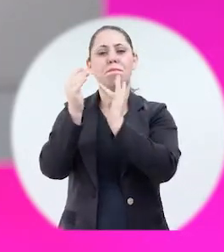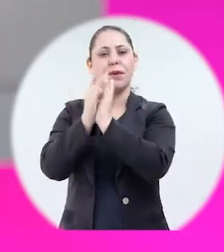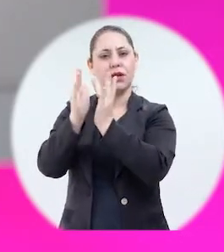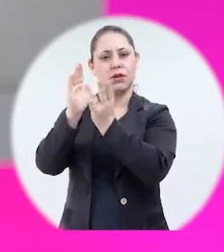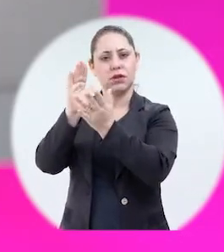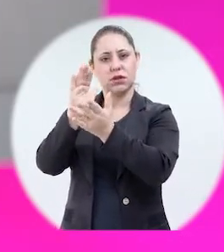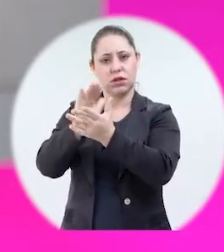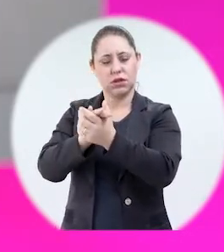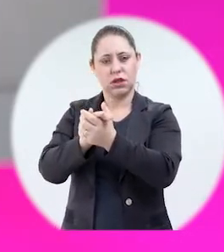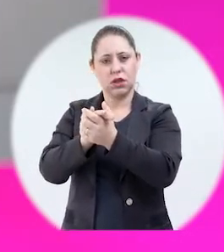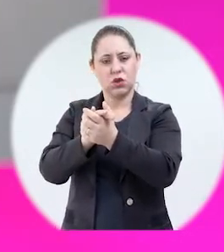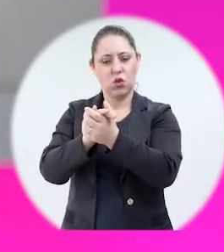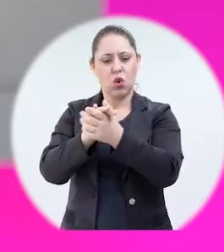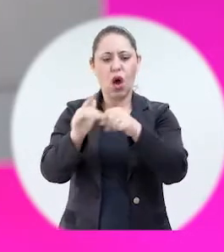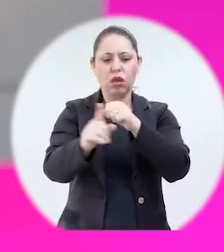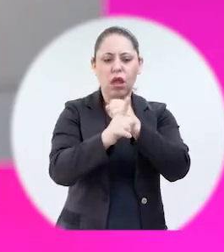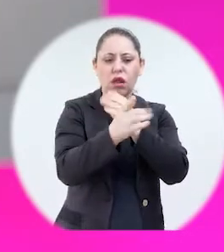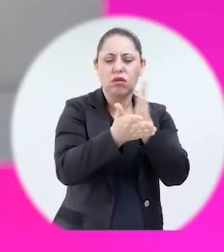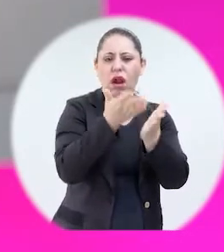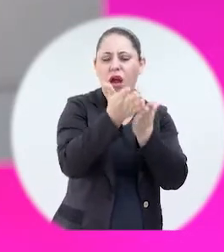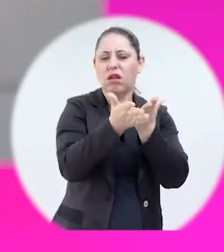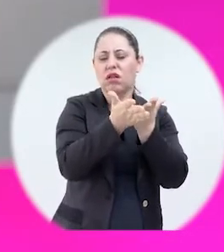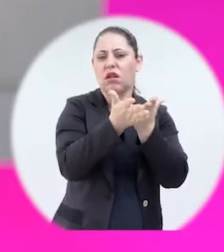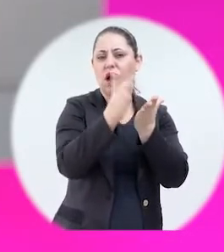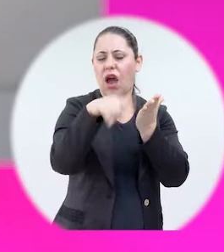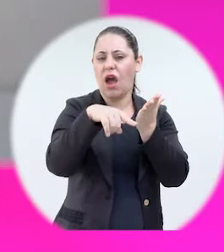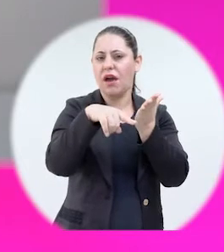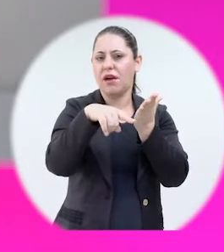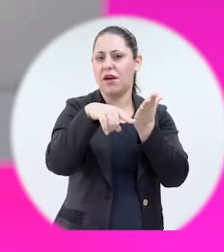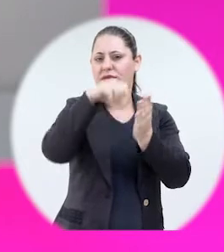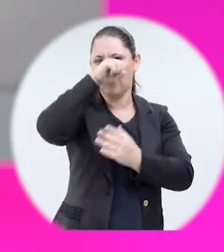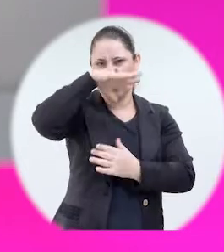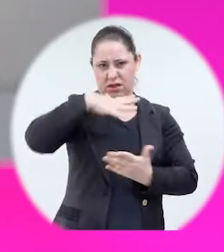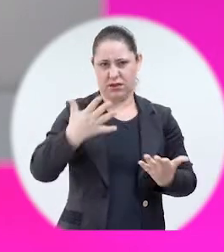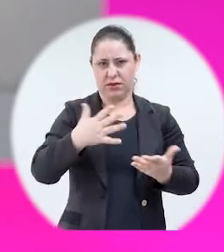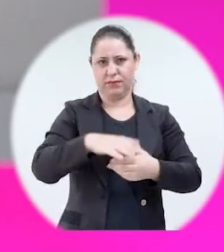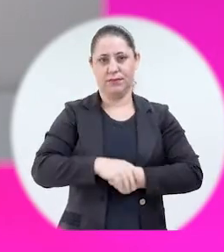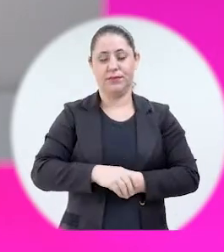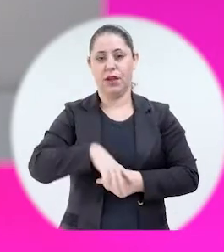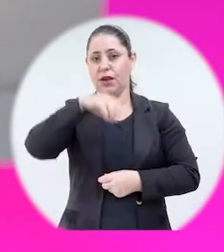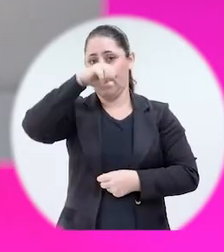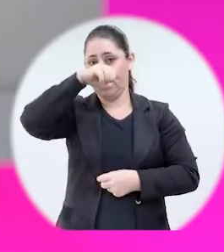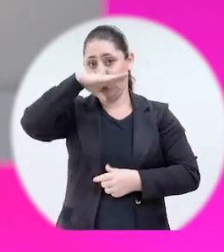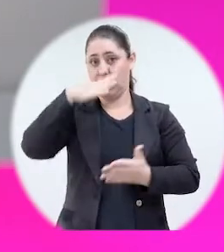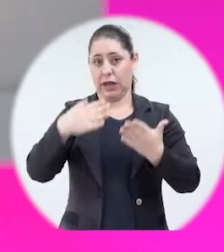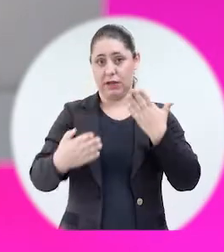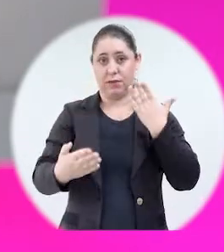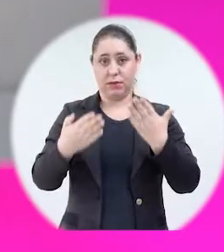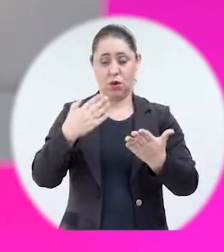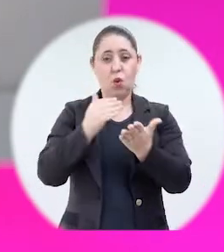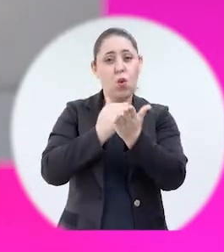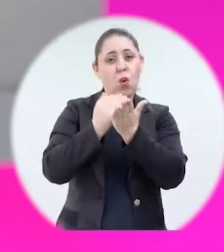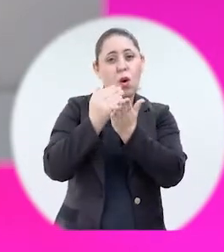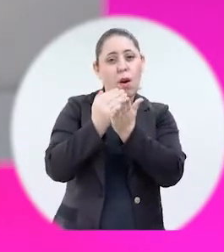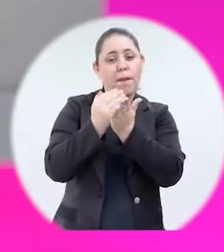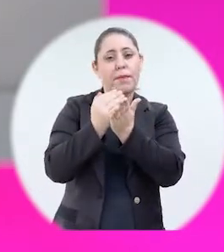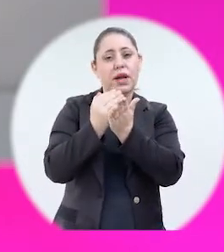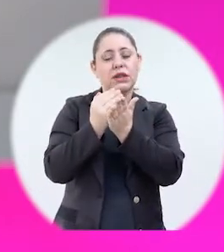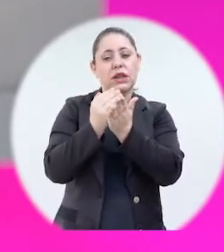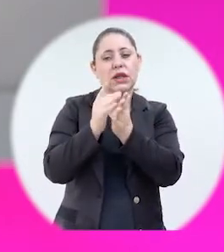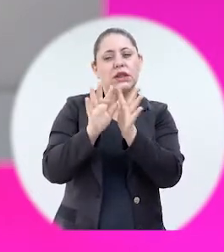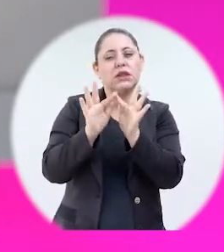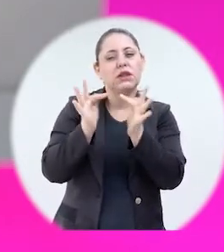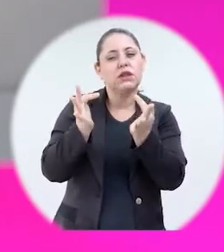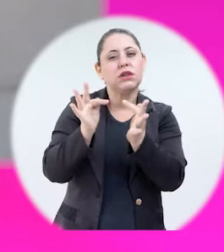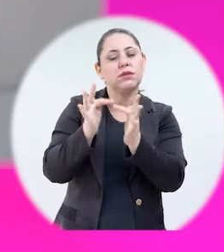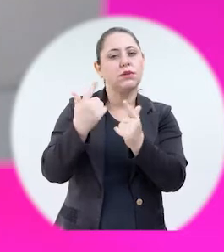seu marido a tratam é violência. A questão da violência psicológica, ela começa muito